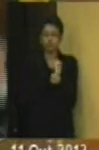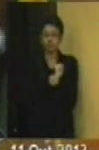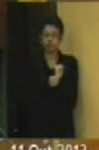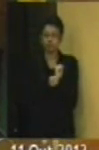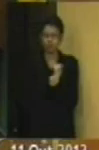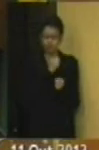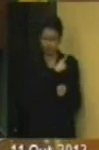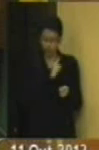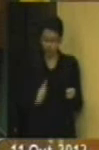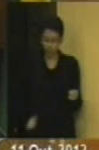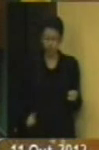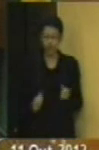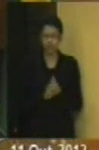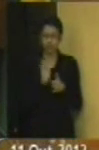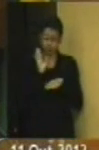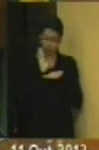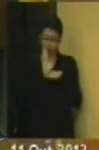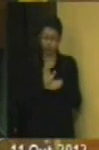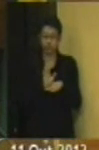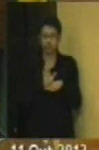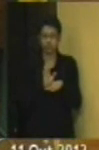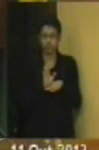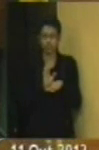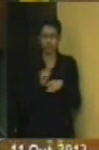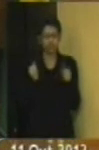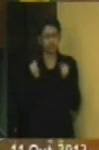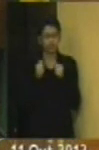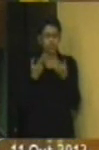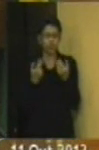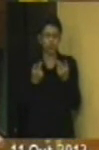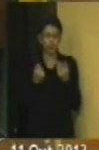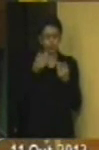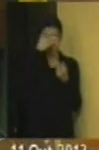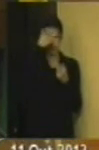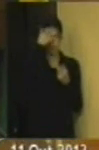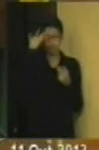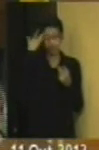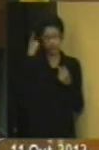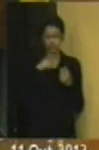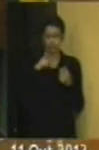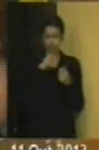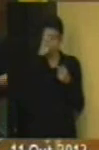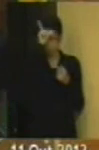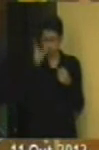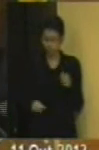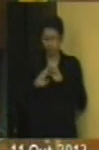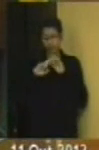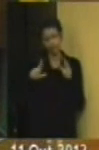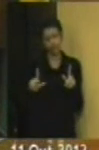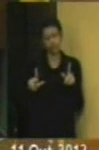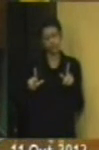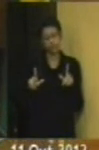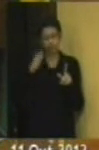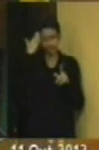e que nós estamos aqui para contribuir não seja com vossa excelência seja alguém que tenha um pouco mais de habilidade um pouquinho mais de